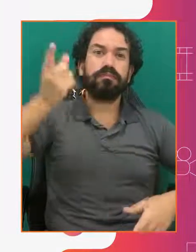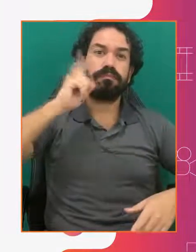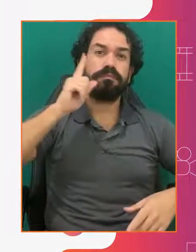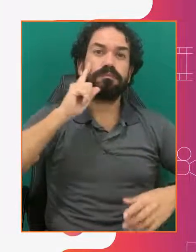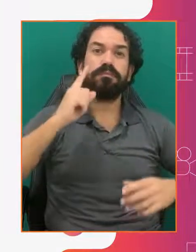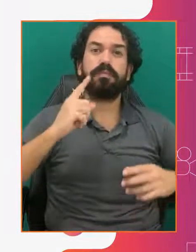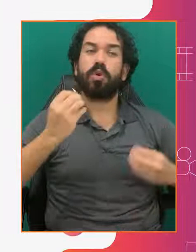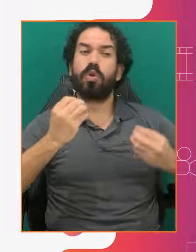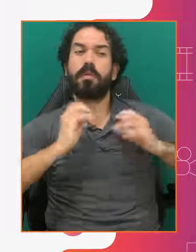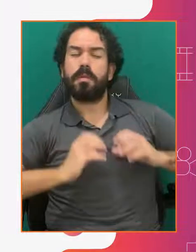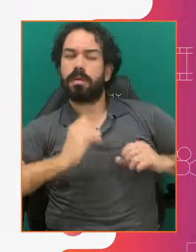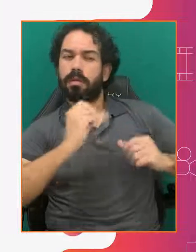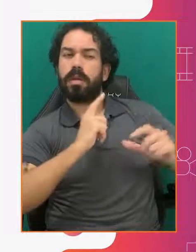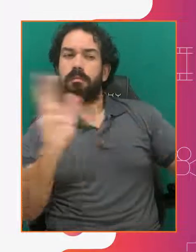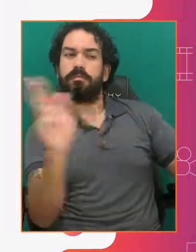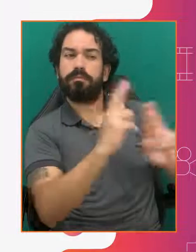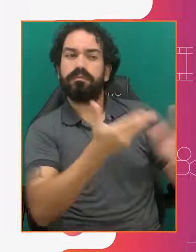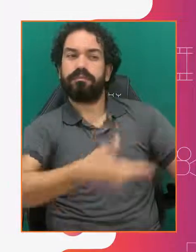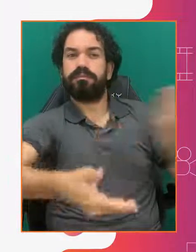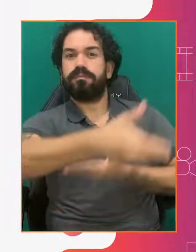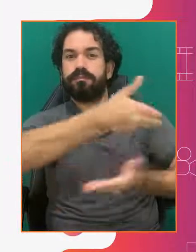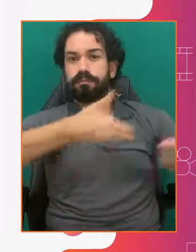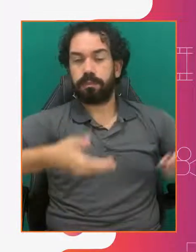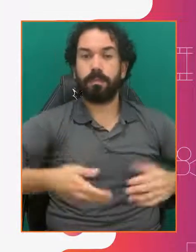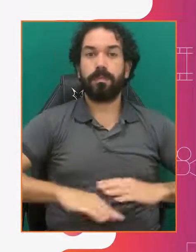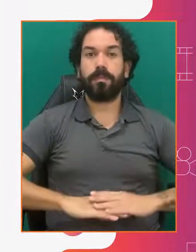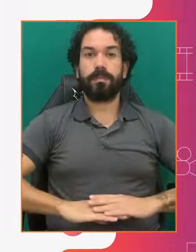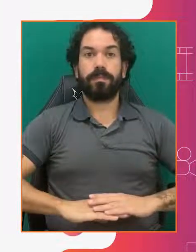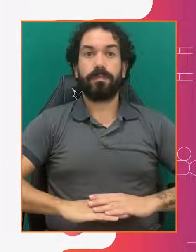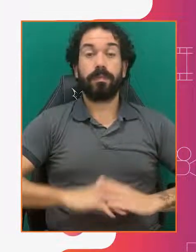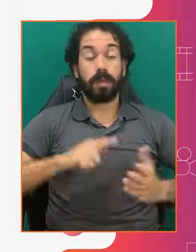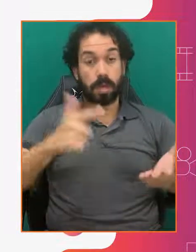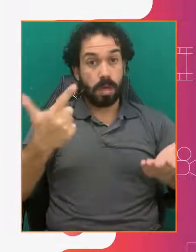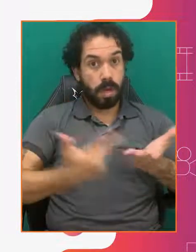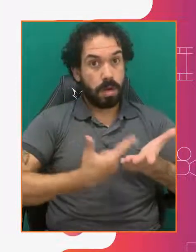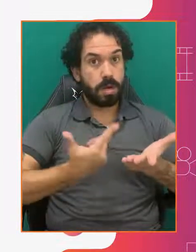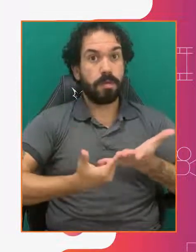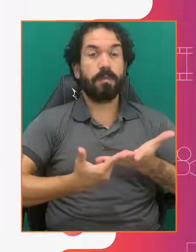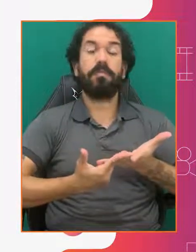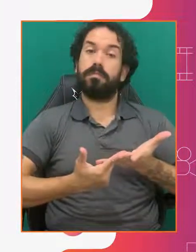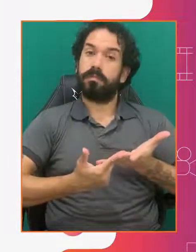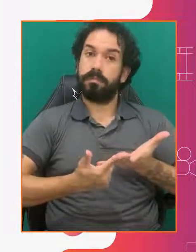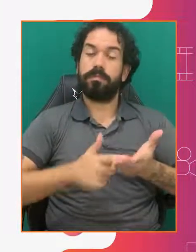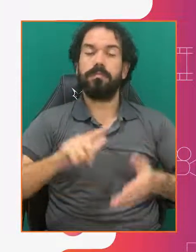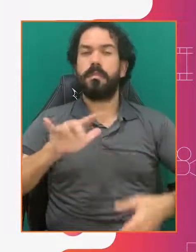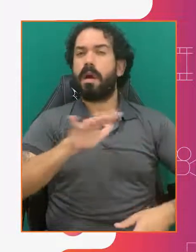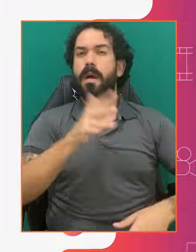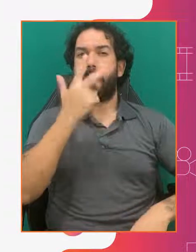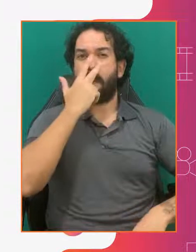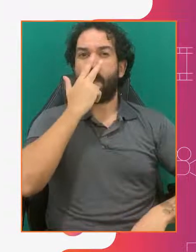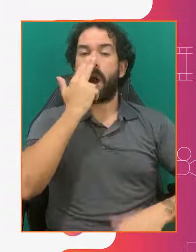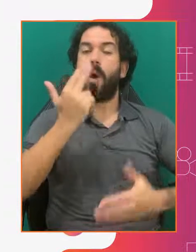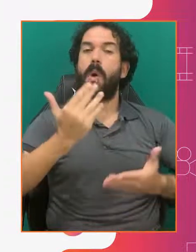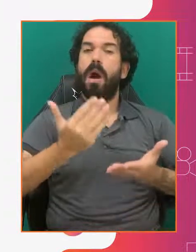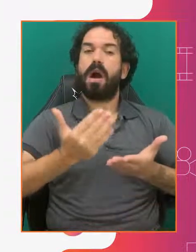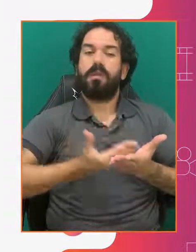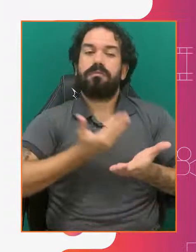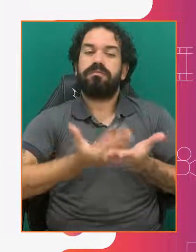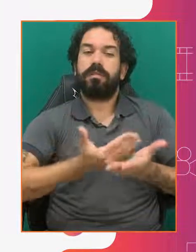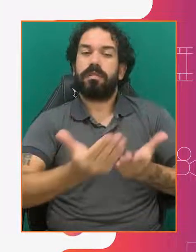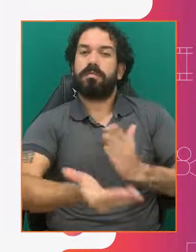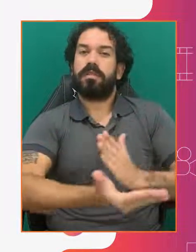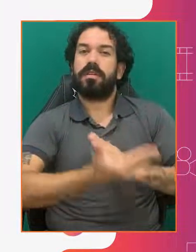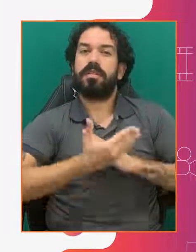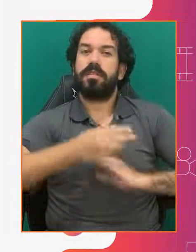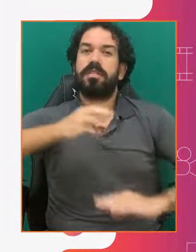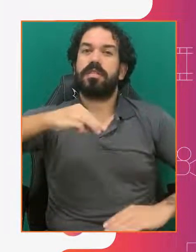por algum tipo de interação. Esse livro se tornou então um tipo de manual,